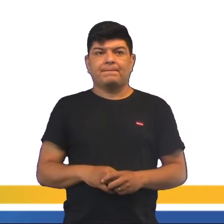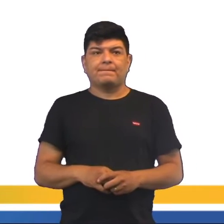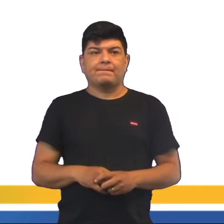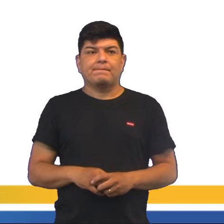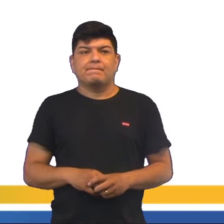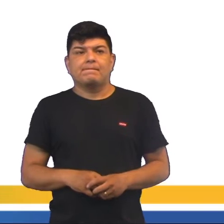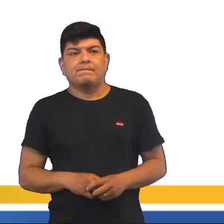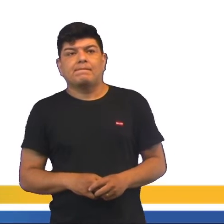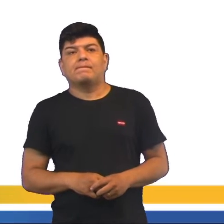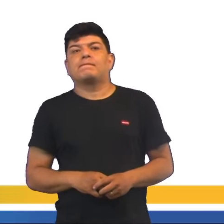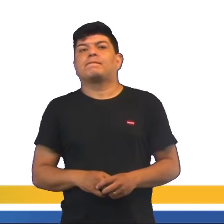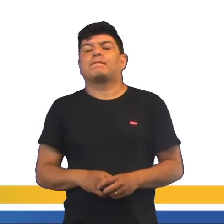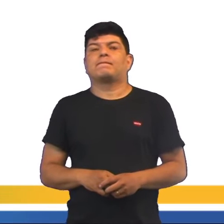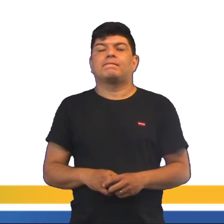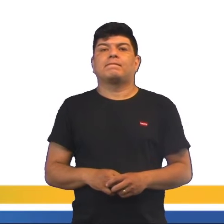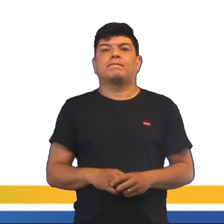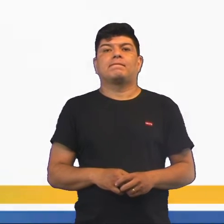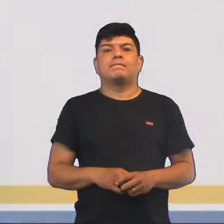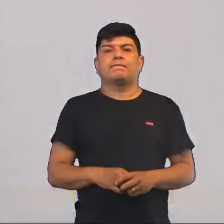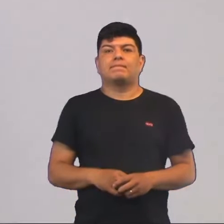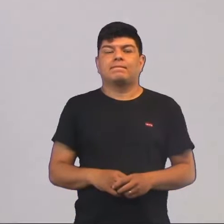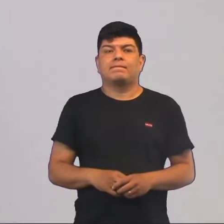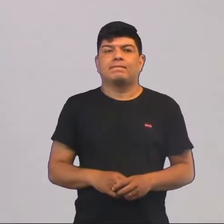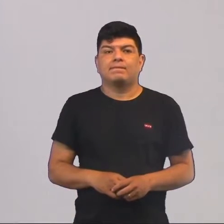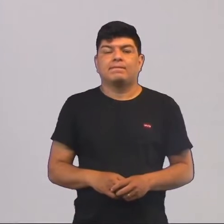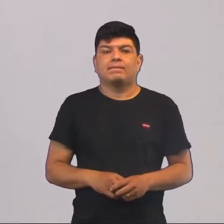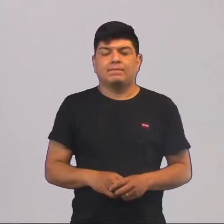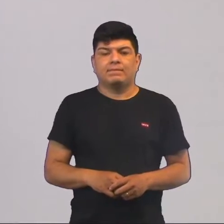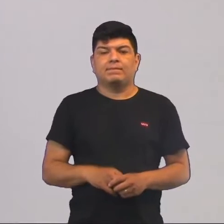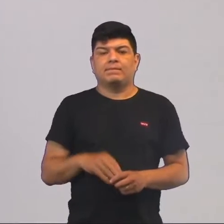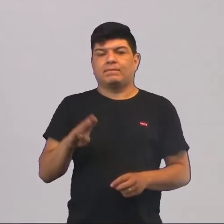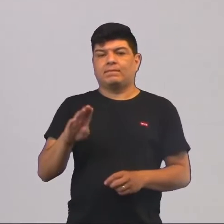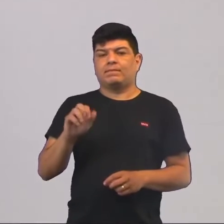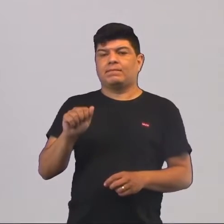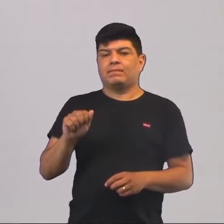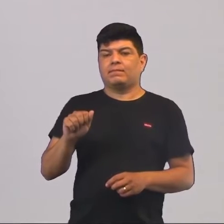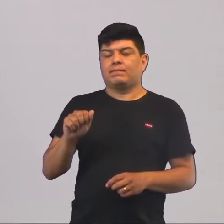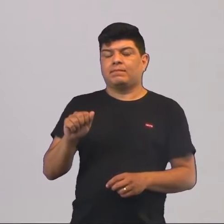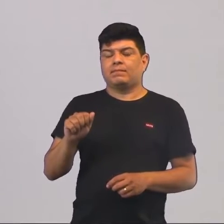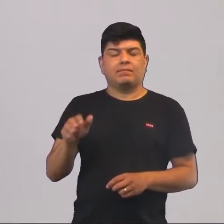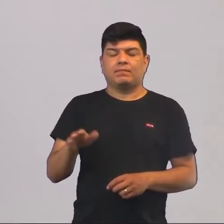caráter didático e teórico, né? Então, Bravo traz aí